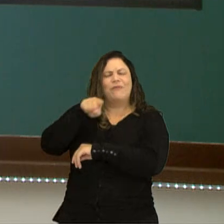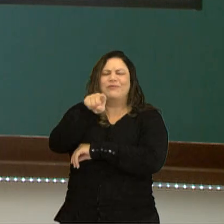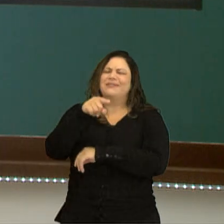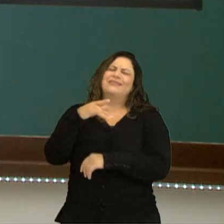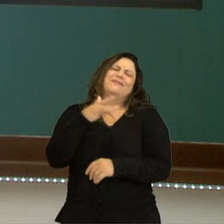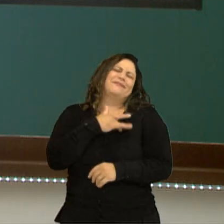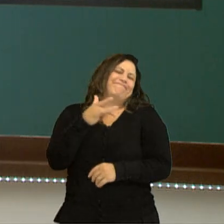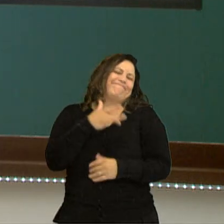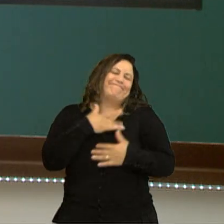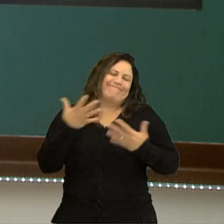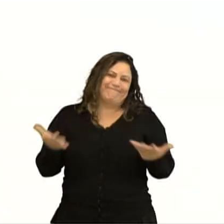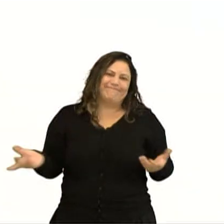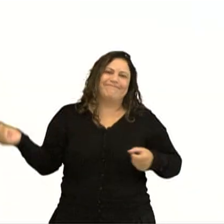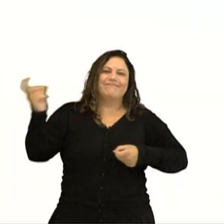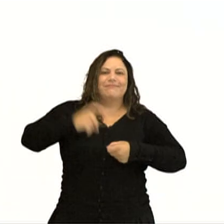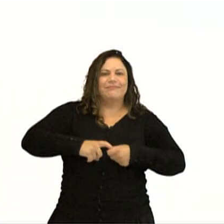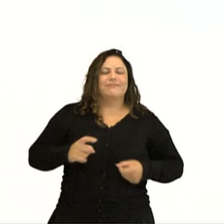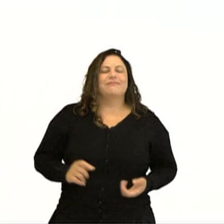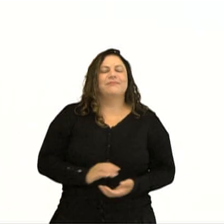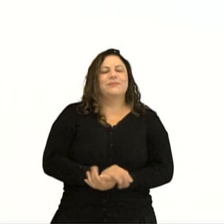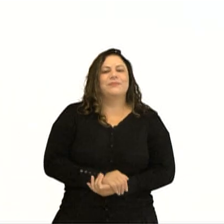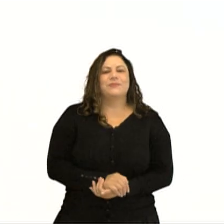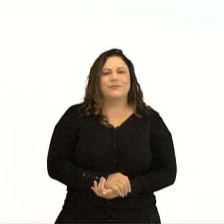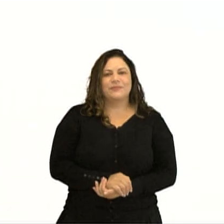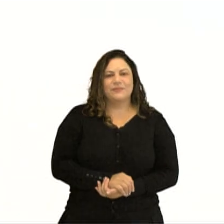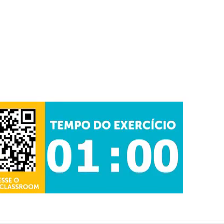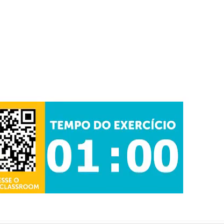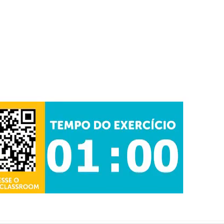pelos trabalhos dele. Eu já volto.